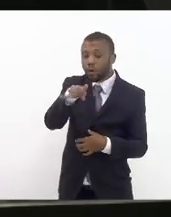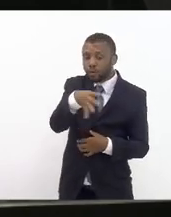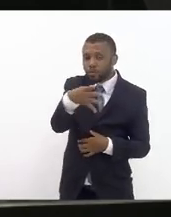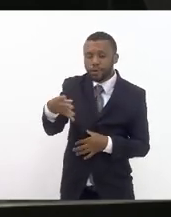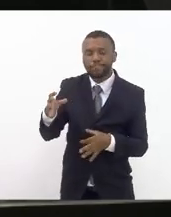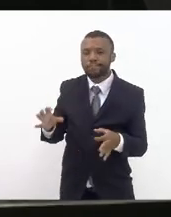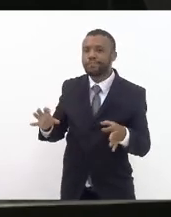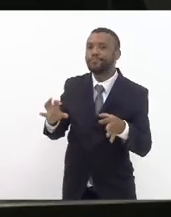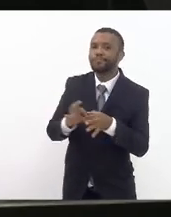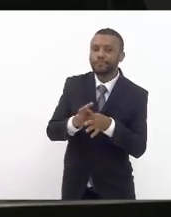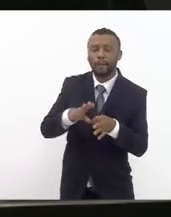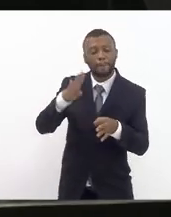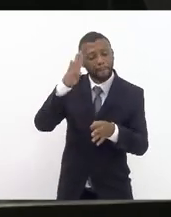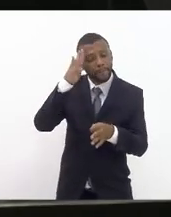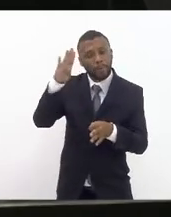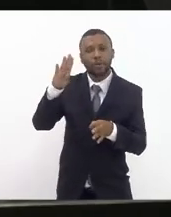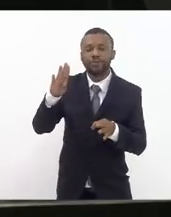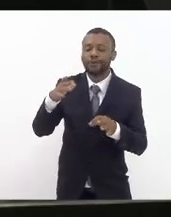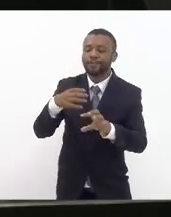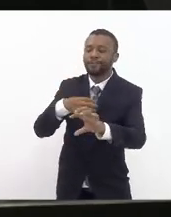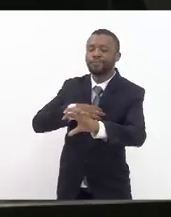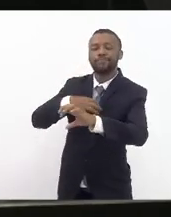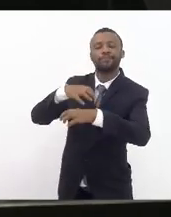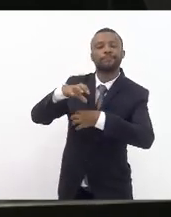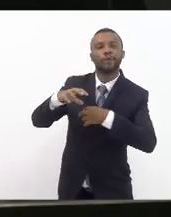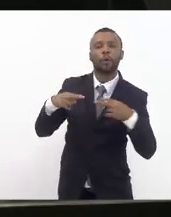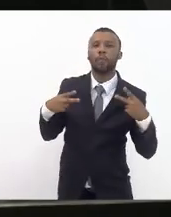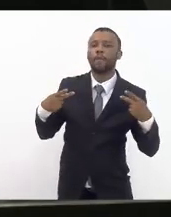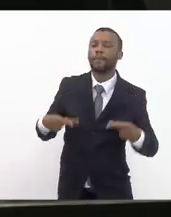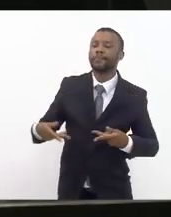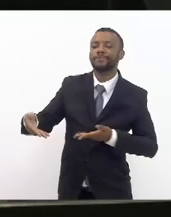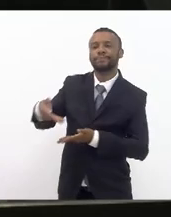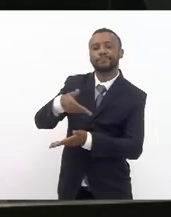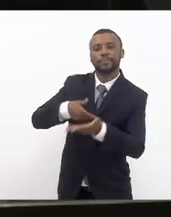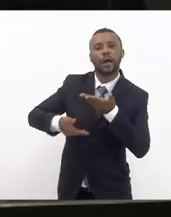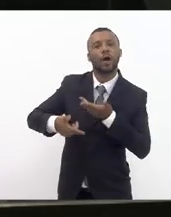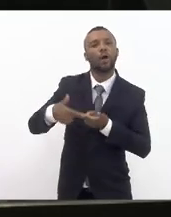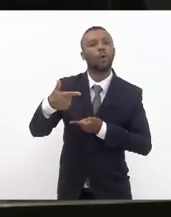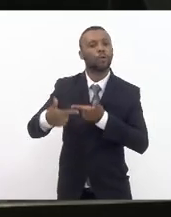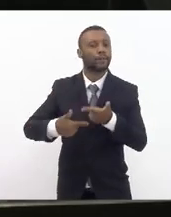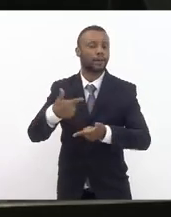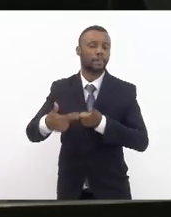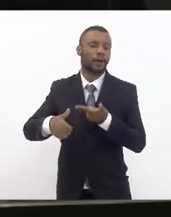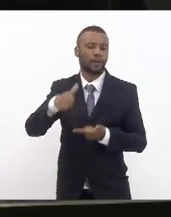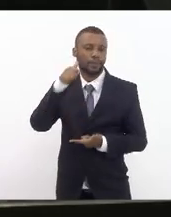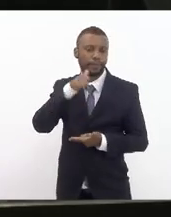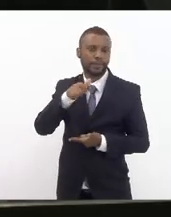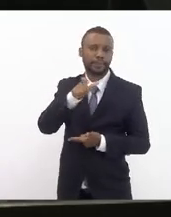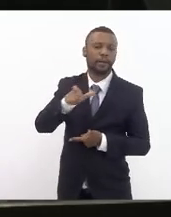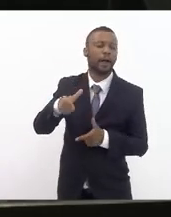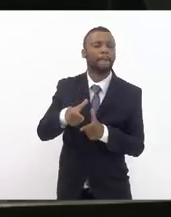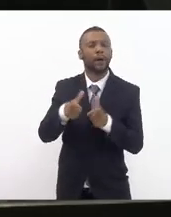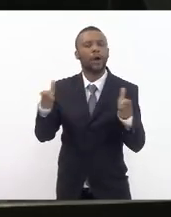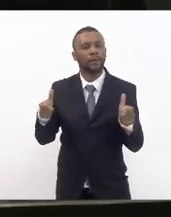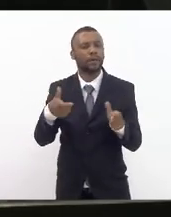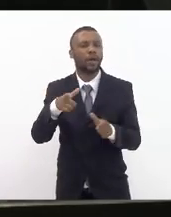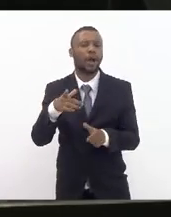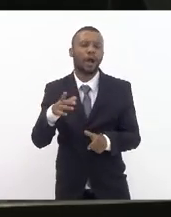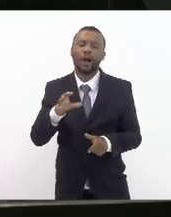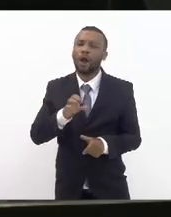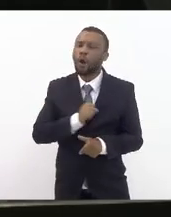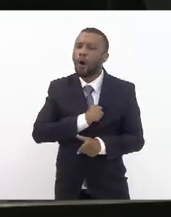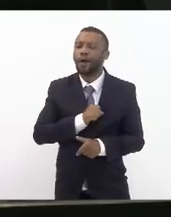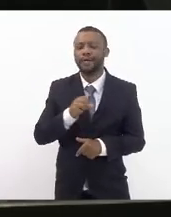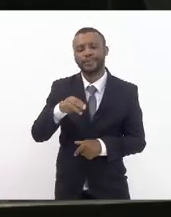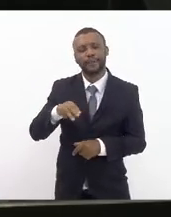principalmente, humanizar o trabalho dessas mulheres. Todo mundo, a maioria das pessoas gostam de marisco,